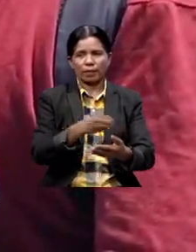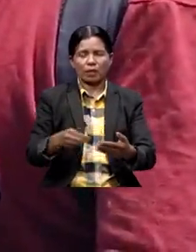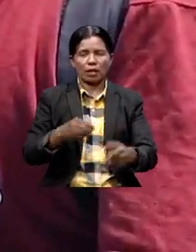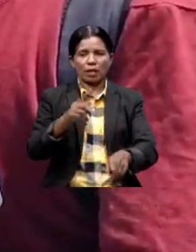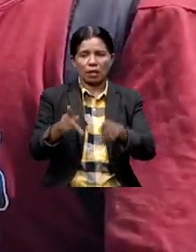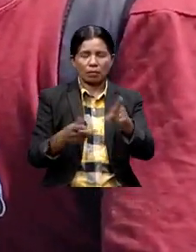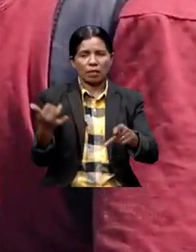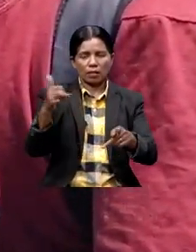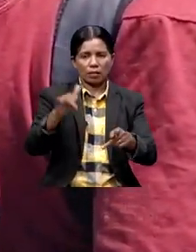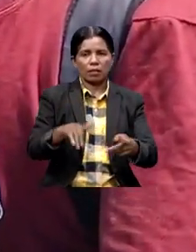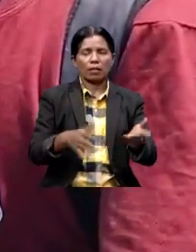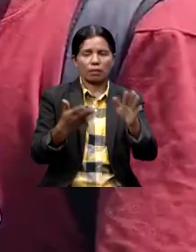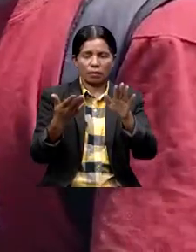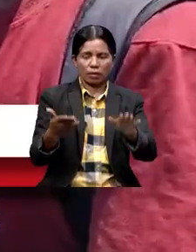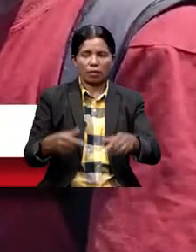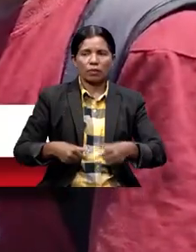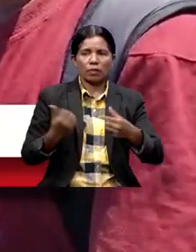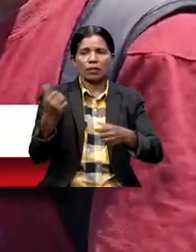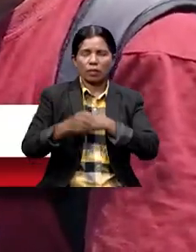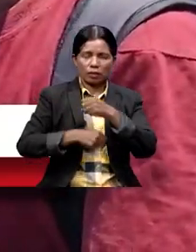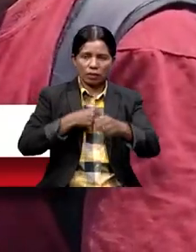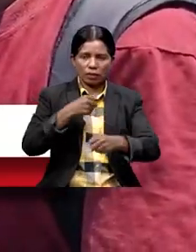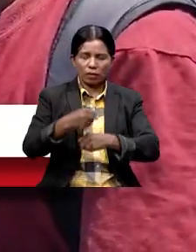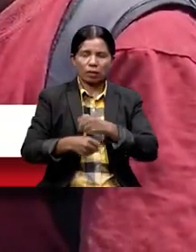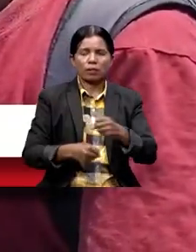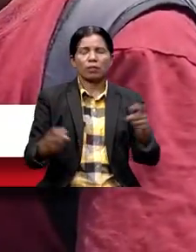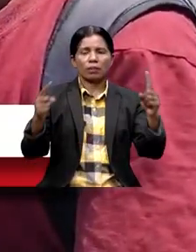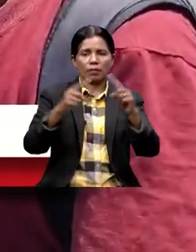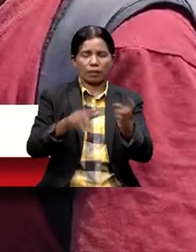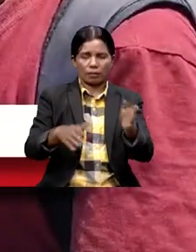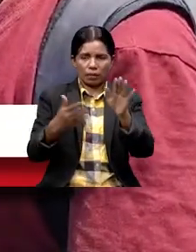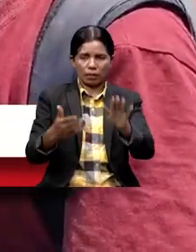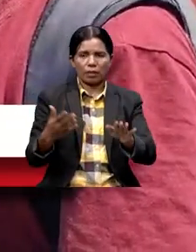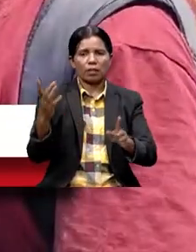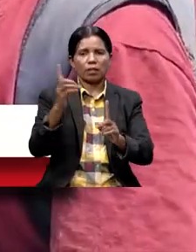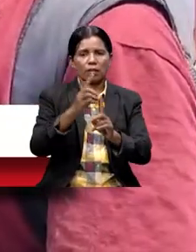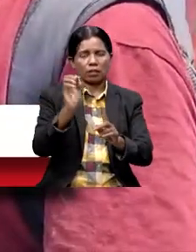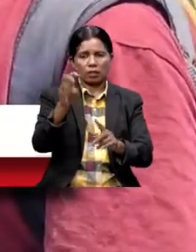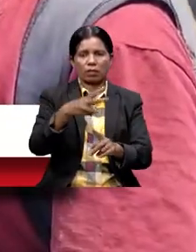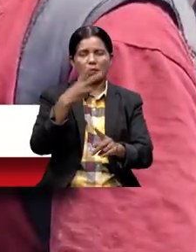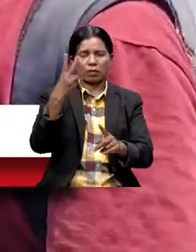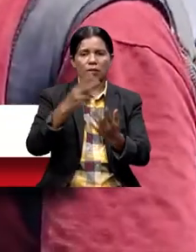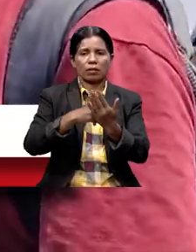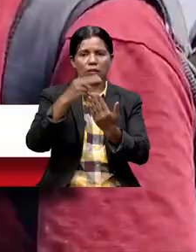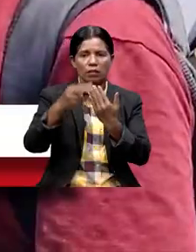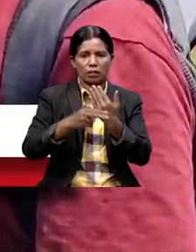heroino heroina sirna be maka sakrifika sirnia vida tomat iha dia 12 de novembro